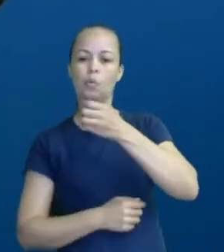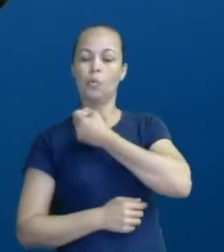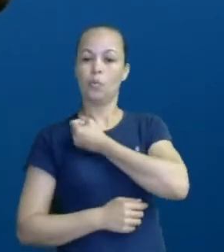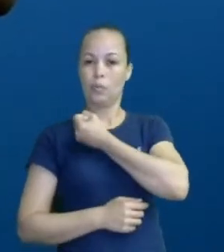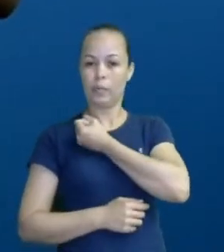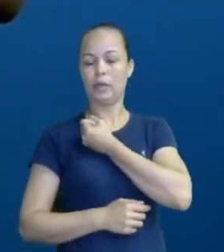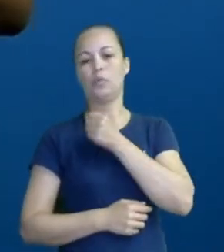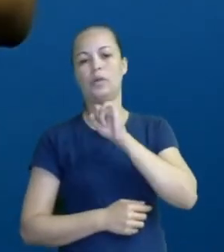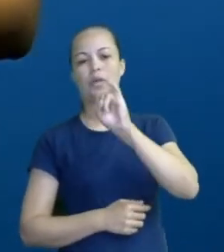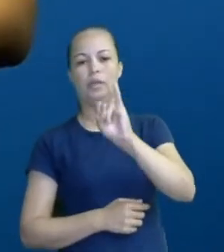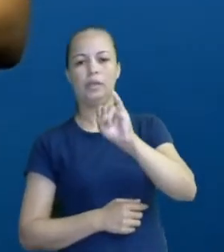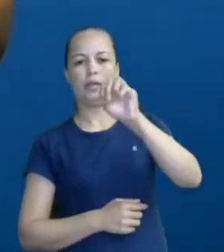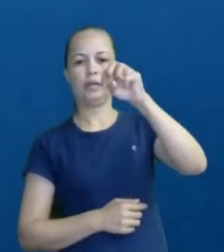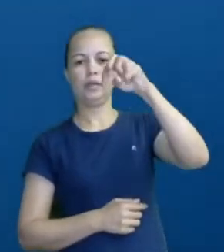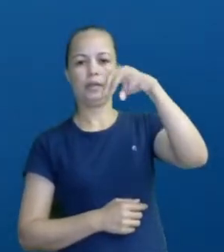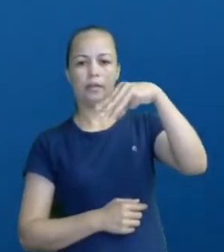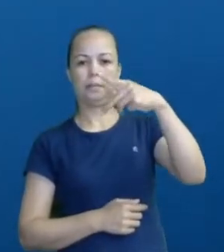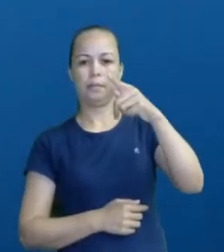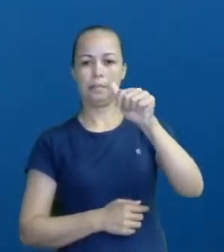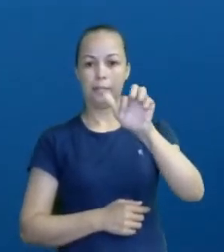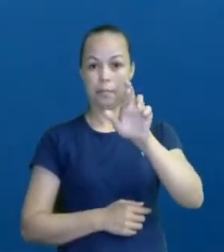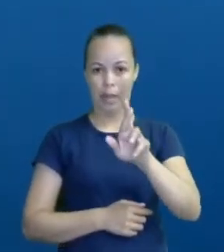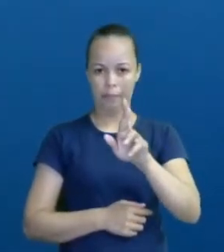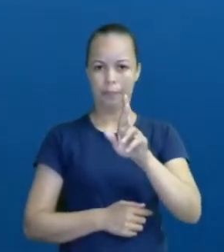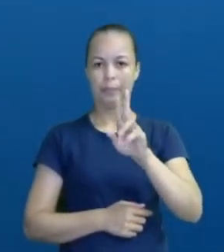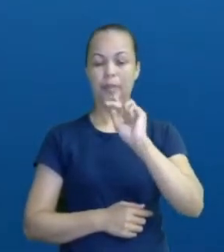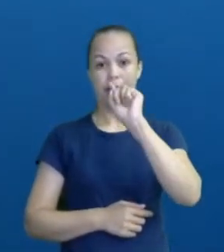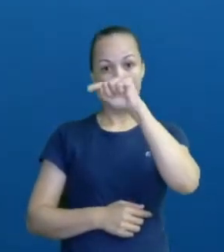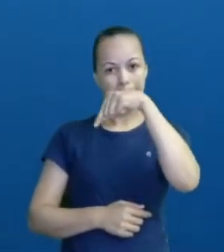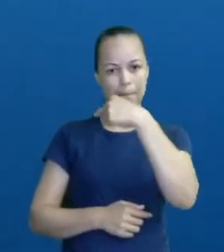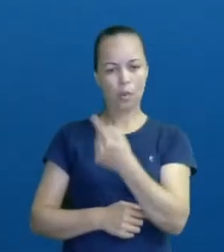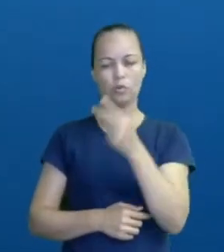isso um pouquinho lá na frente, tá certo? Vamos continuar.